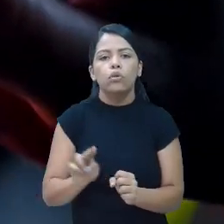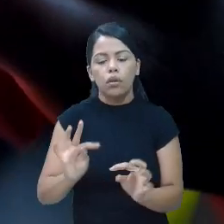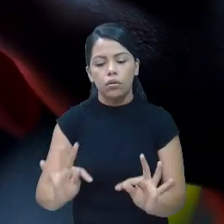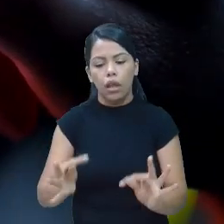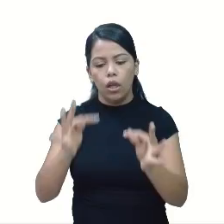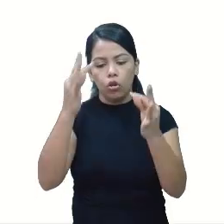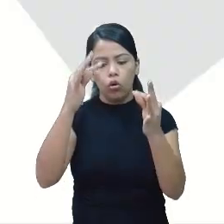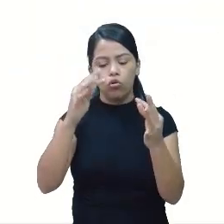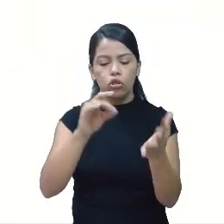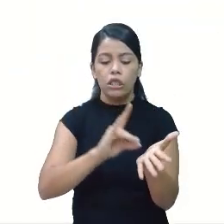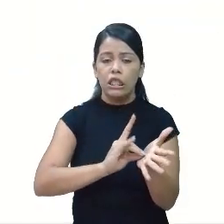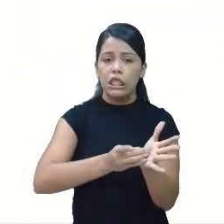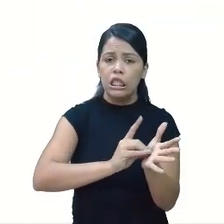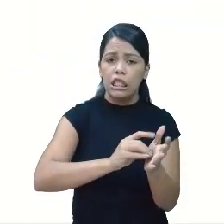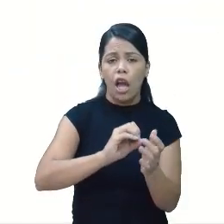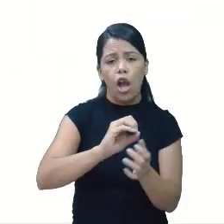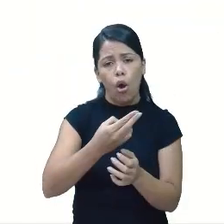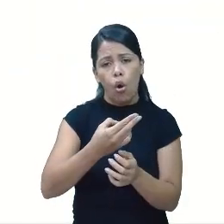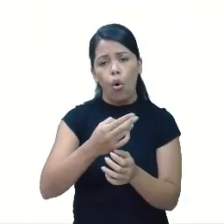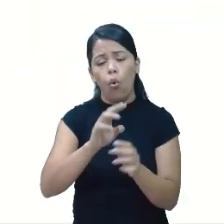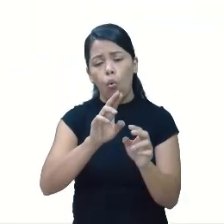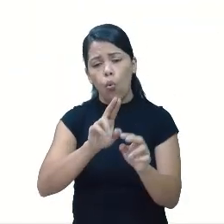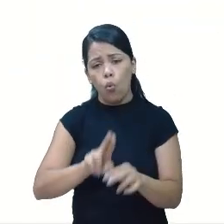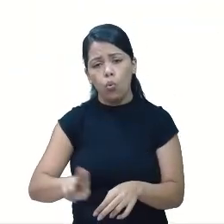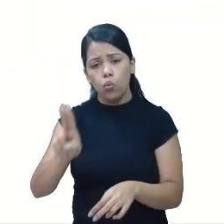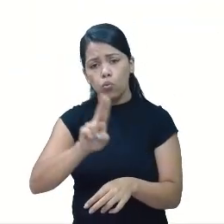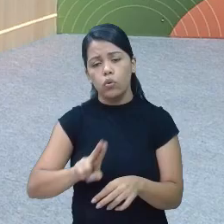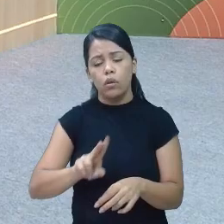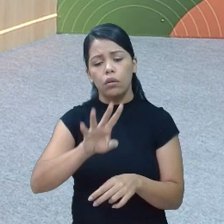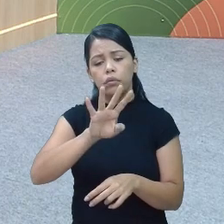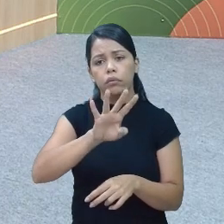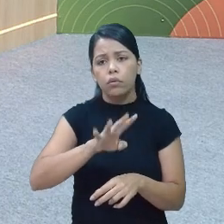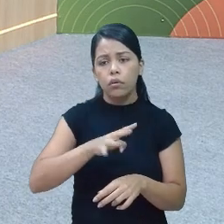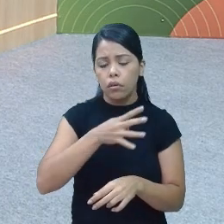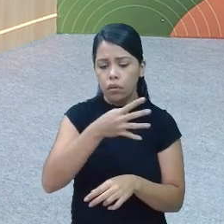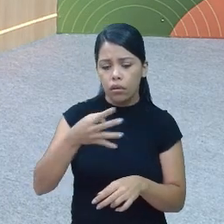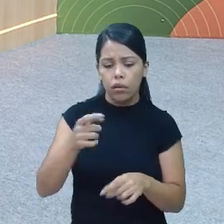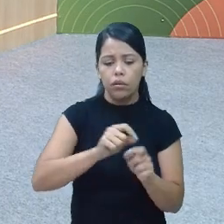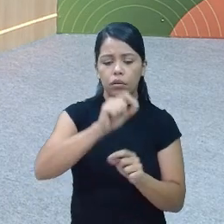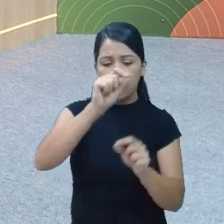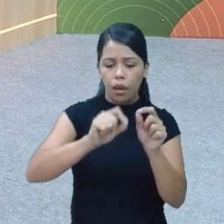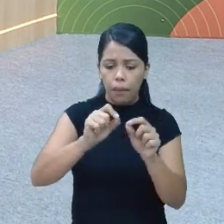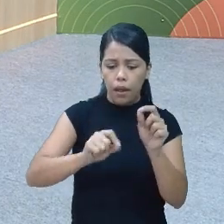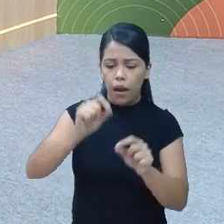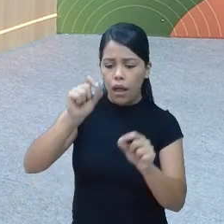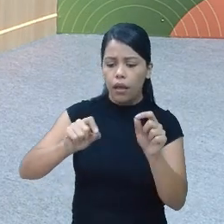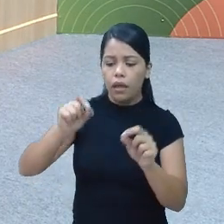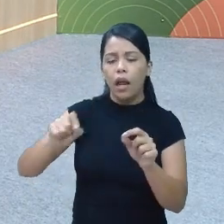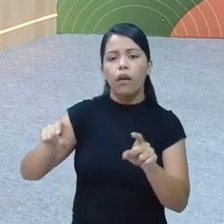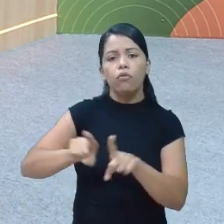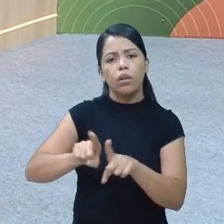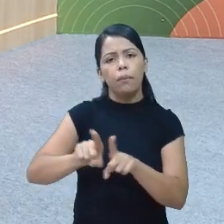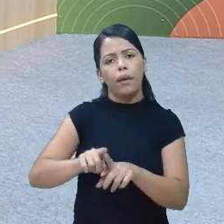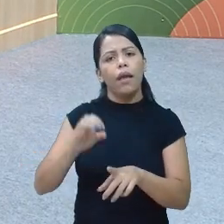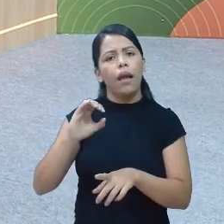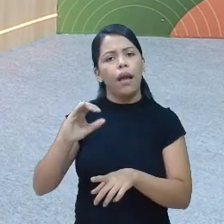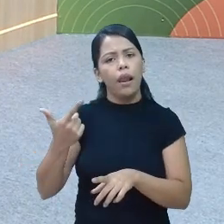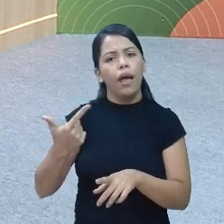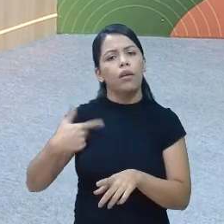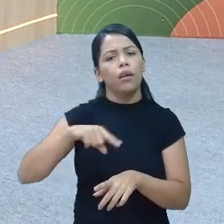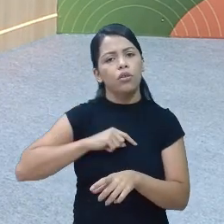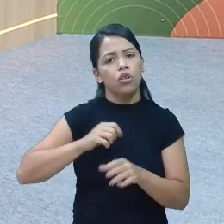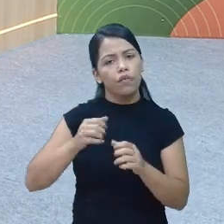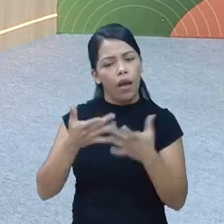tecnologias digitais ou seja utilizando também os gráficos e as tabelas. É lógico que a gente vai tentar dar uma ênfase maior